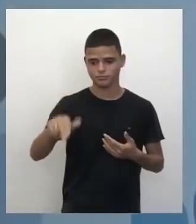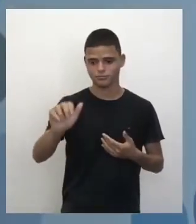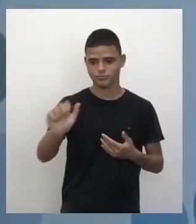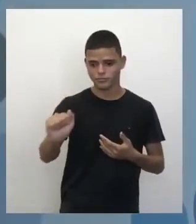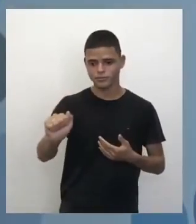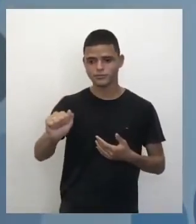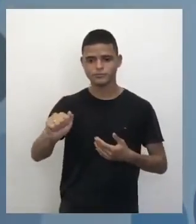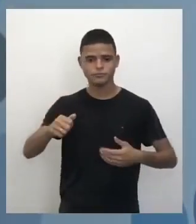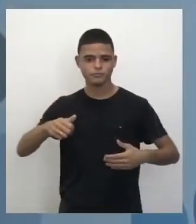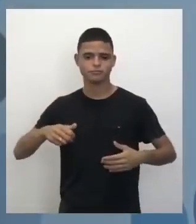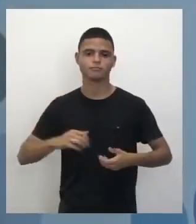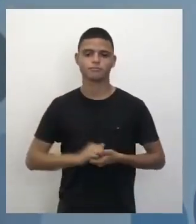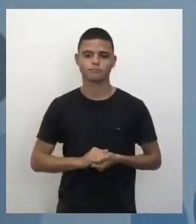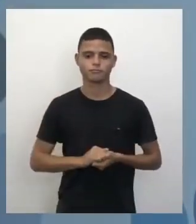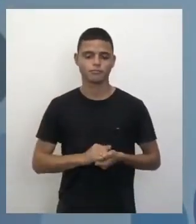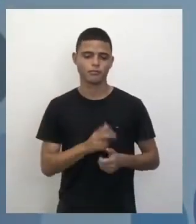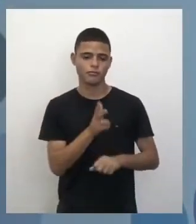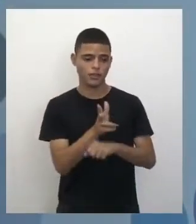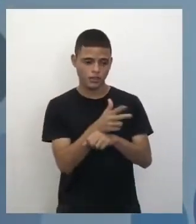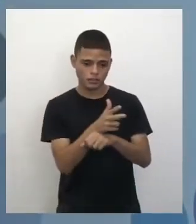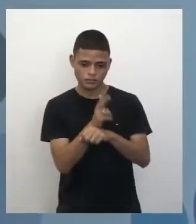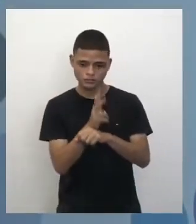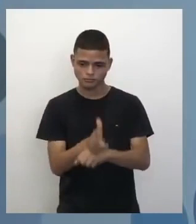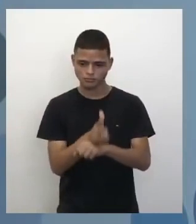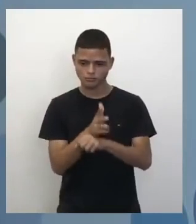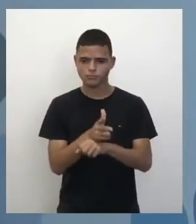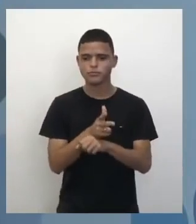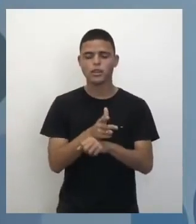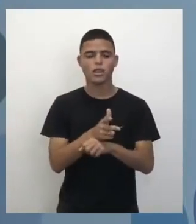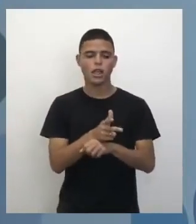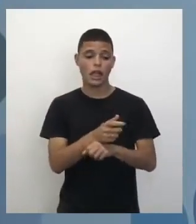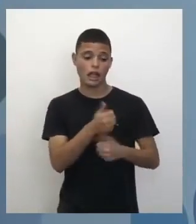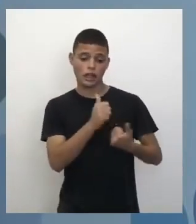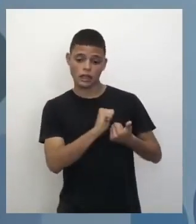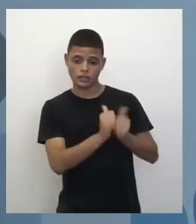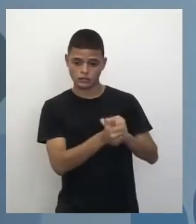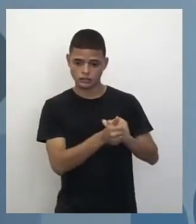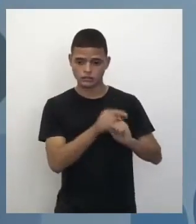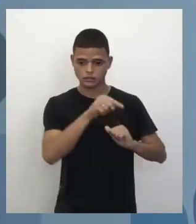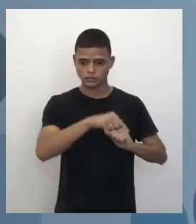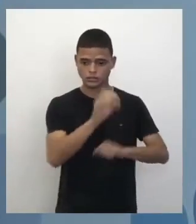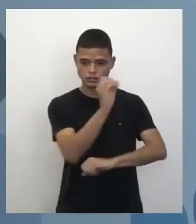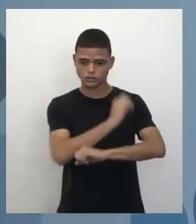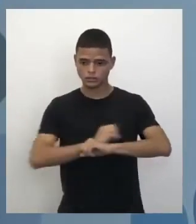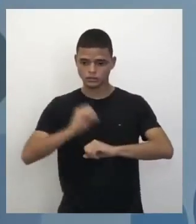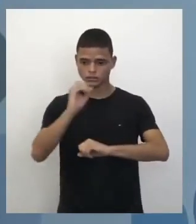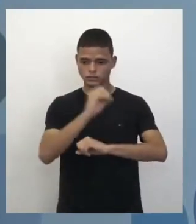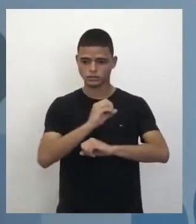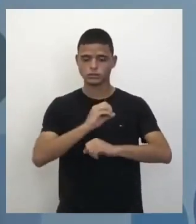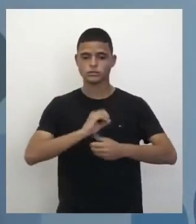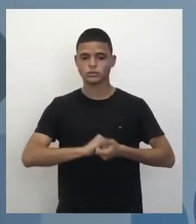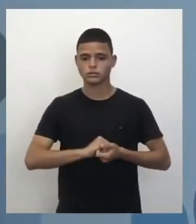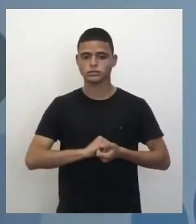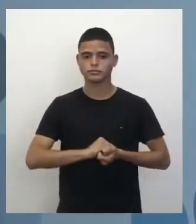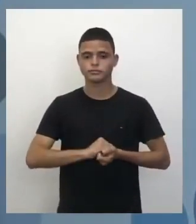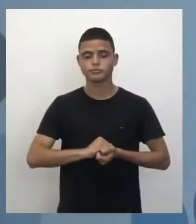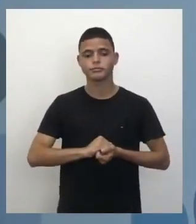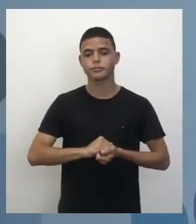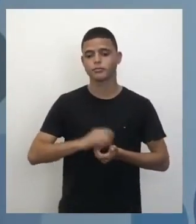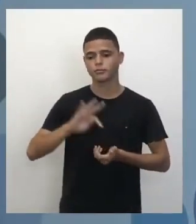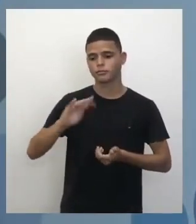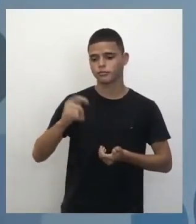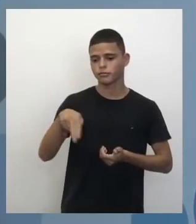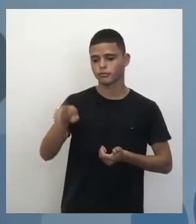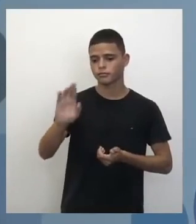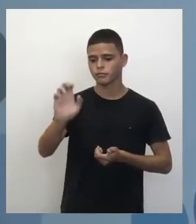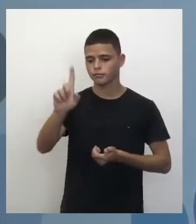férias dela, não, na verdade ela gravou isso antes, na quadra daqui da EFAP, falando sobre Itacaré, na Bahia, um local